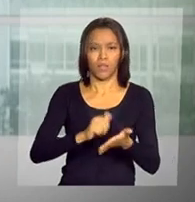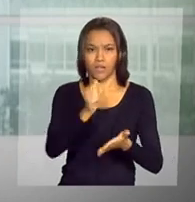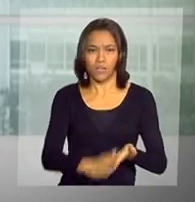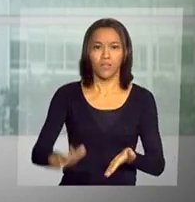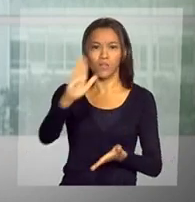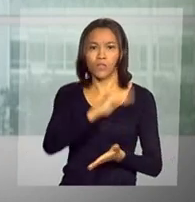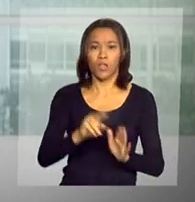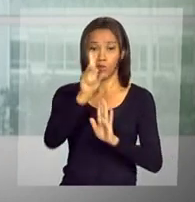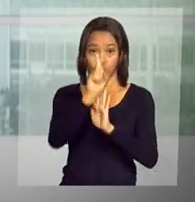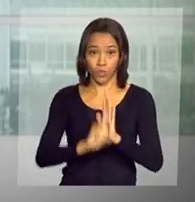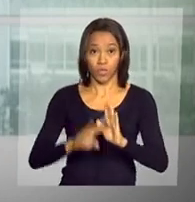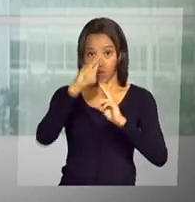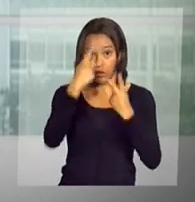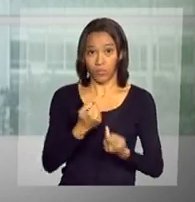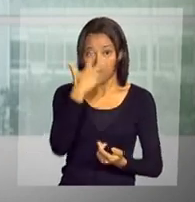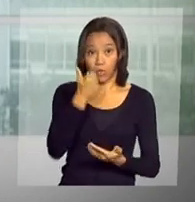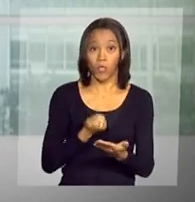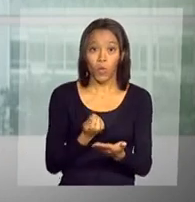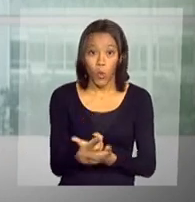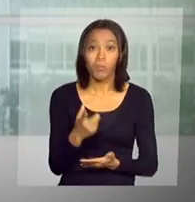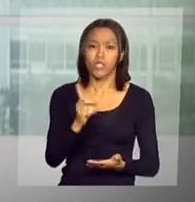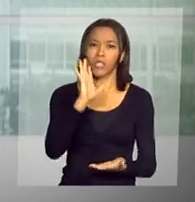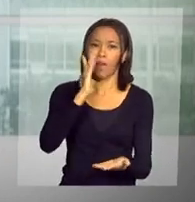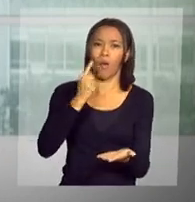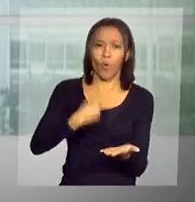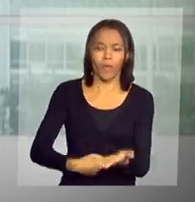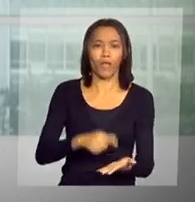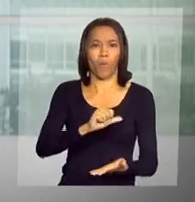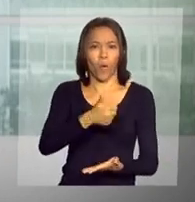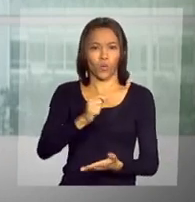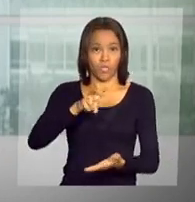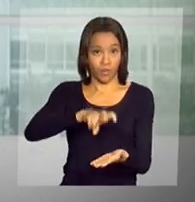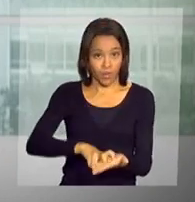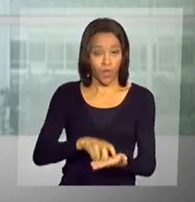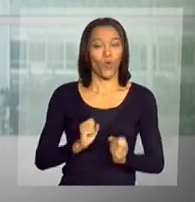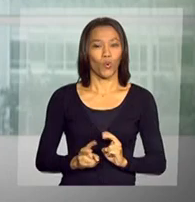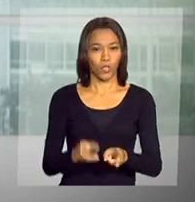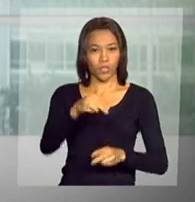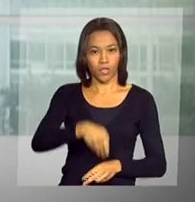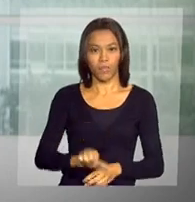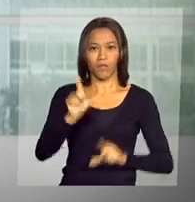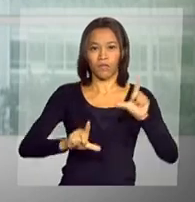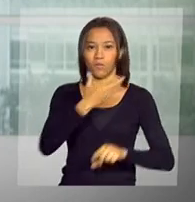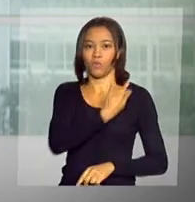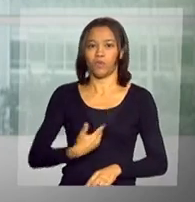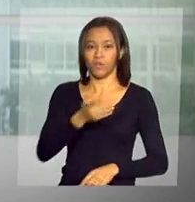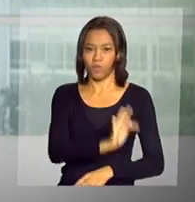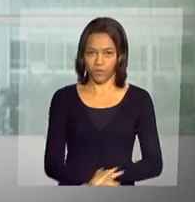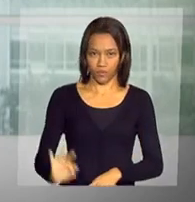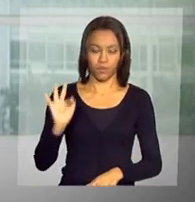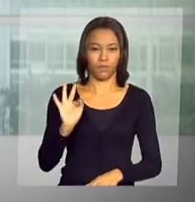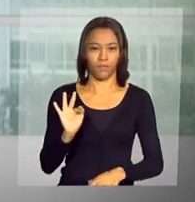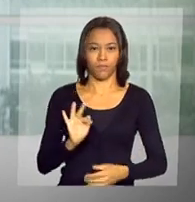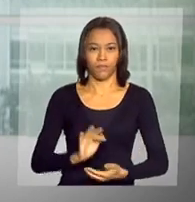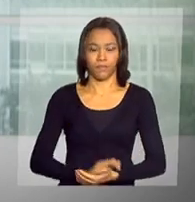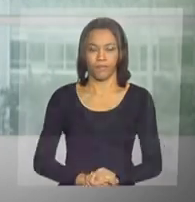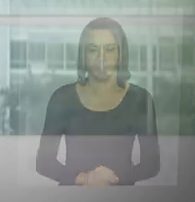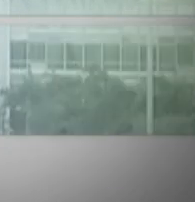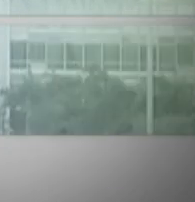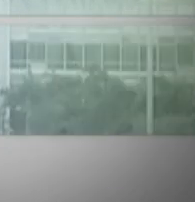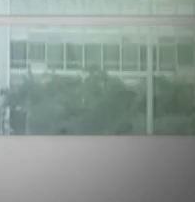secretaria nacional do Consumidor que está marcada para as 11 horas da manhã continue na NBR a TV do Governo